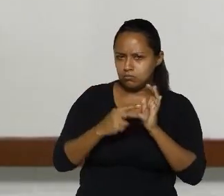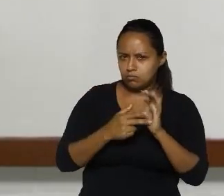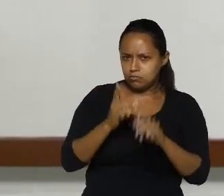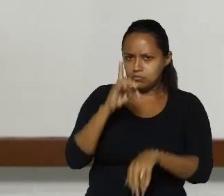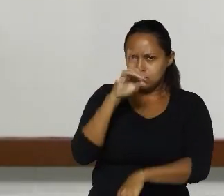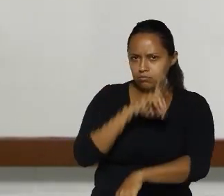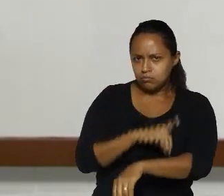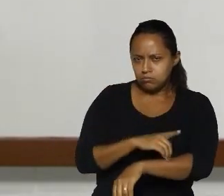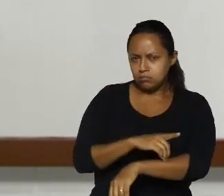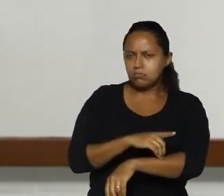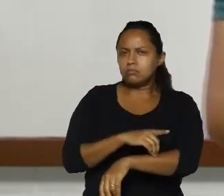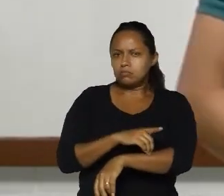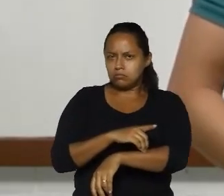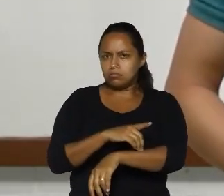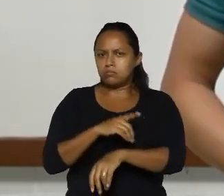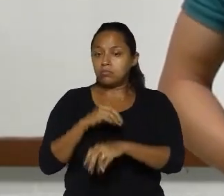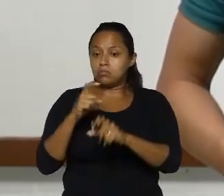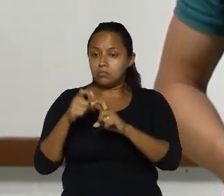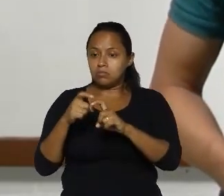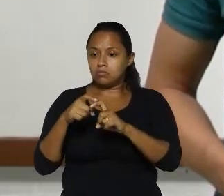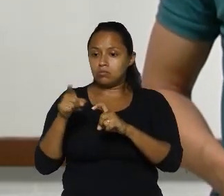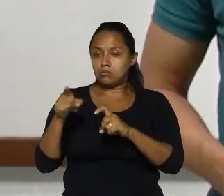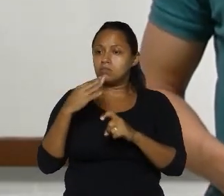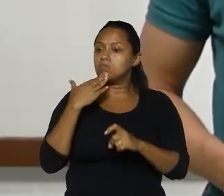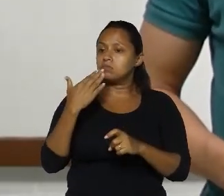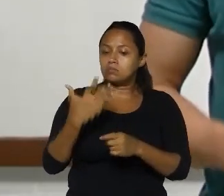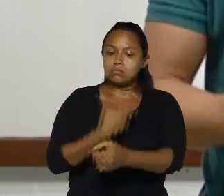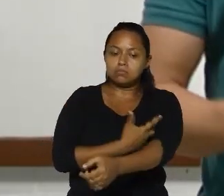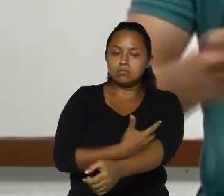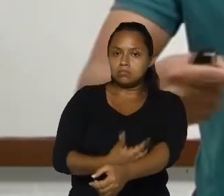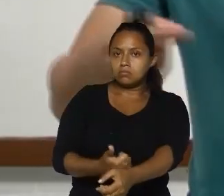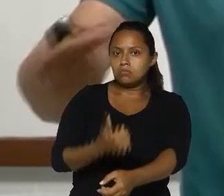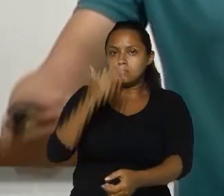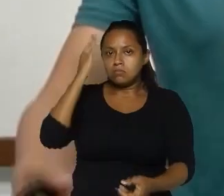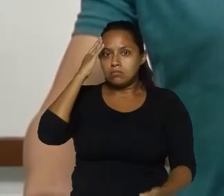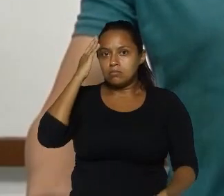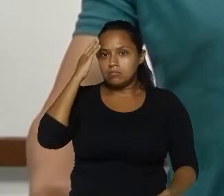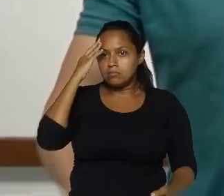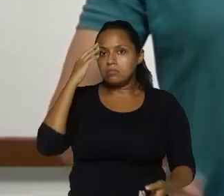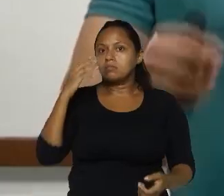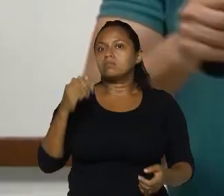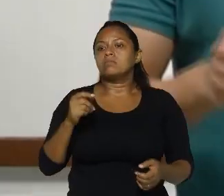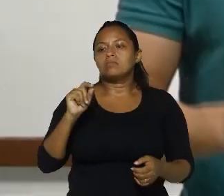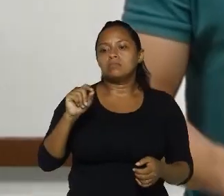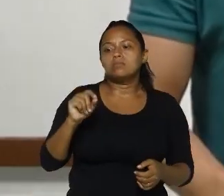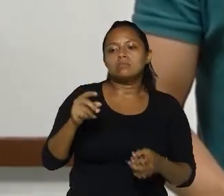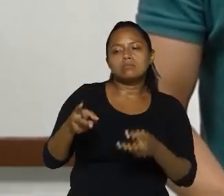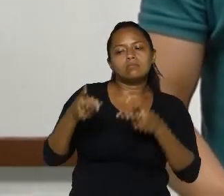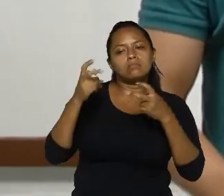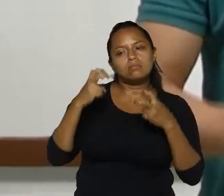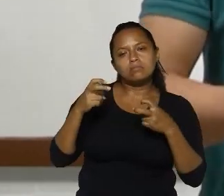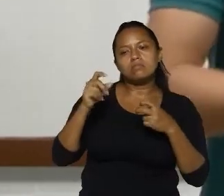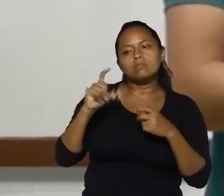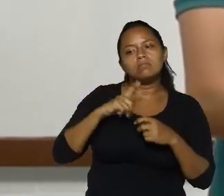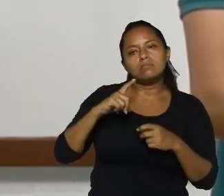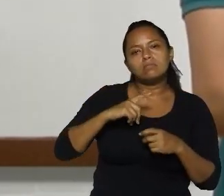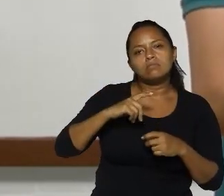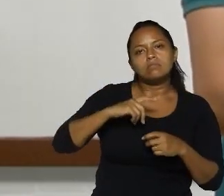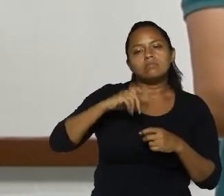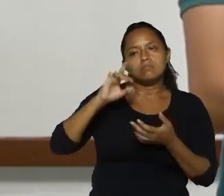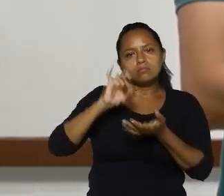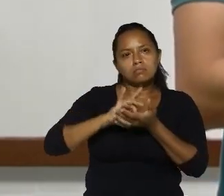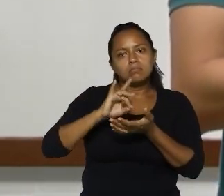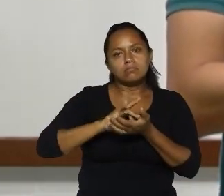relacionados à dengue hemorrágica, o médico vai solicitar um hemograma com plaquetas, para observar se de